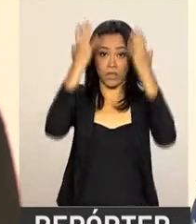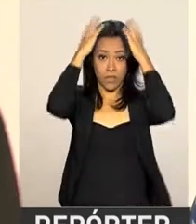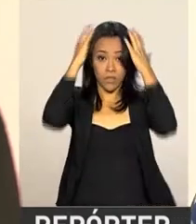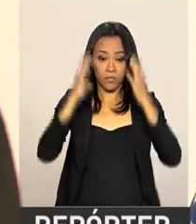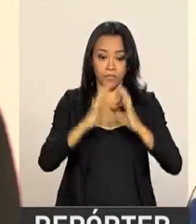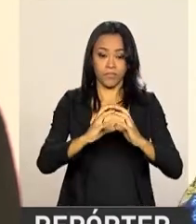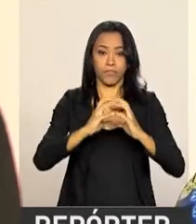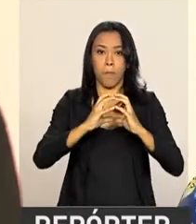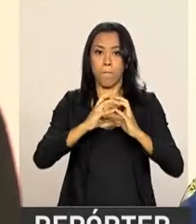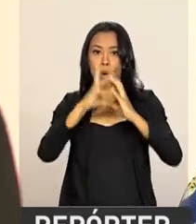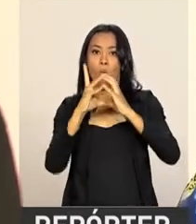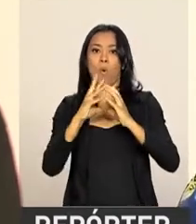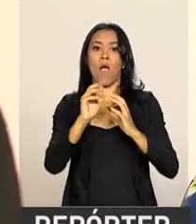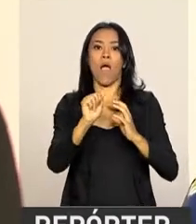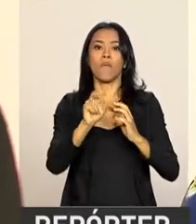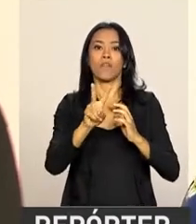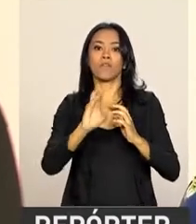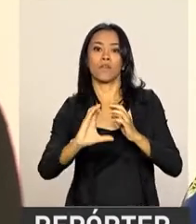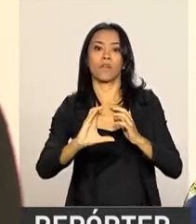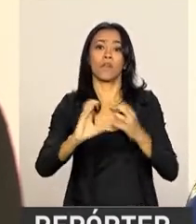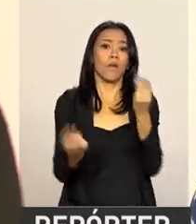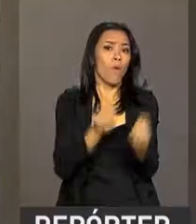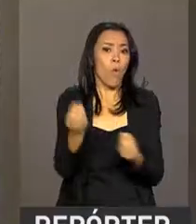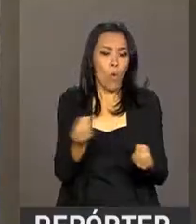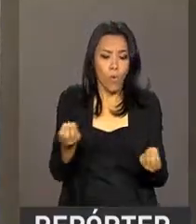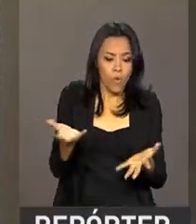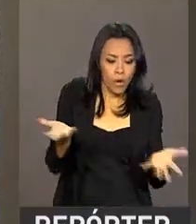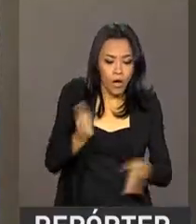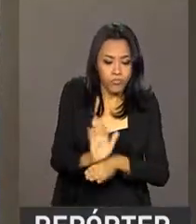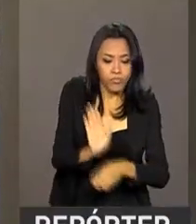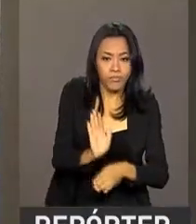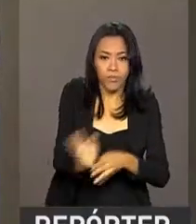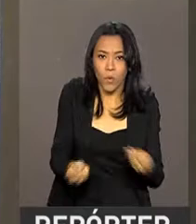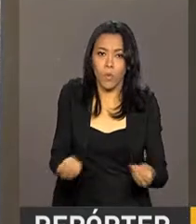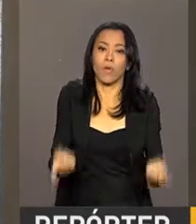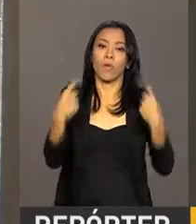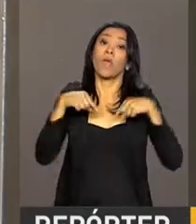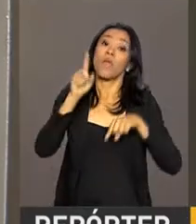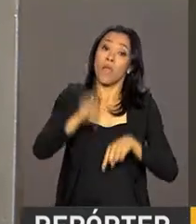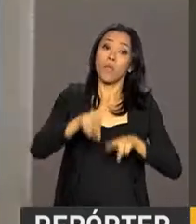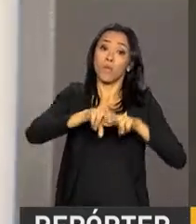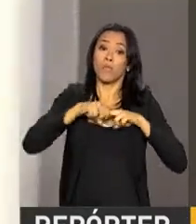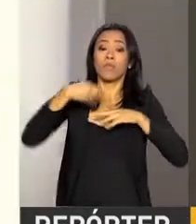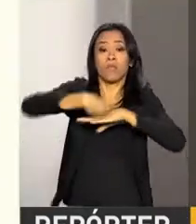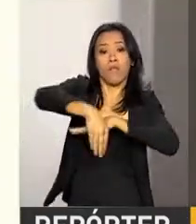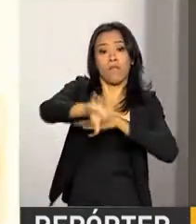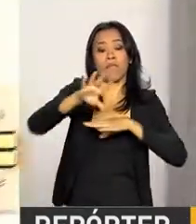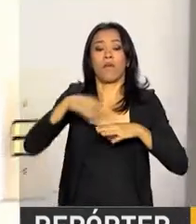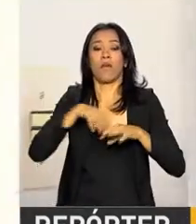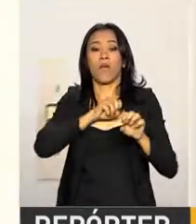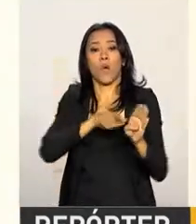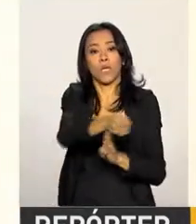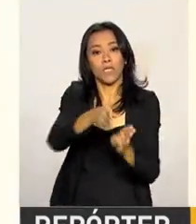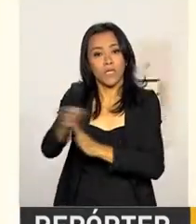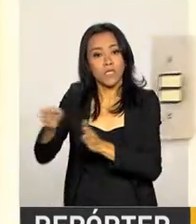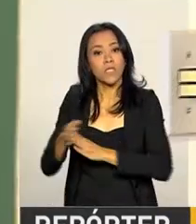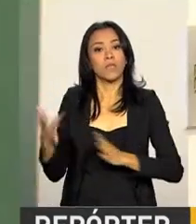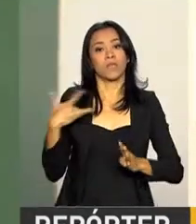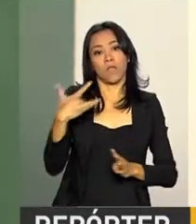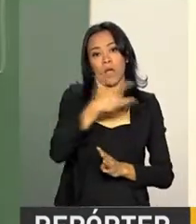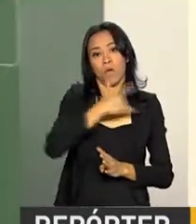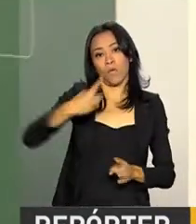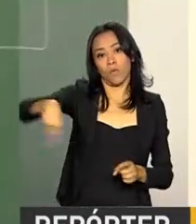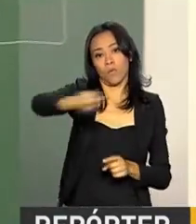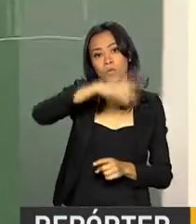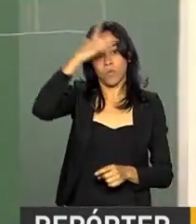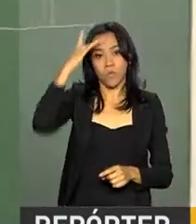como proceder, fazer os procedimentos. E é justamente para levar educação e saúde às pessoas, em especial os estudantes do